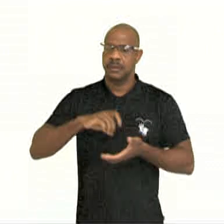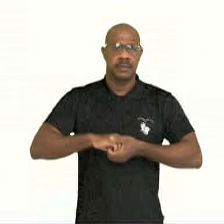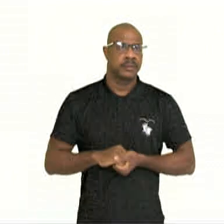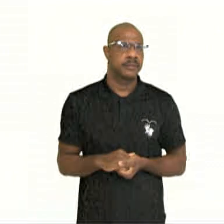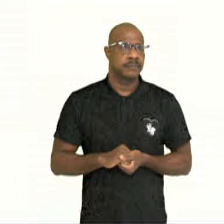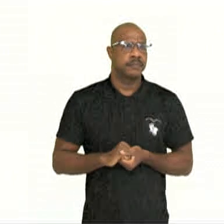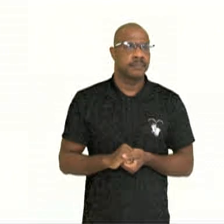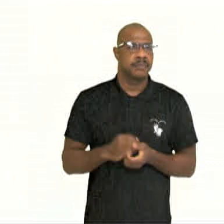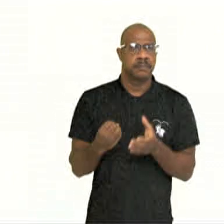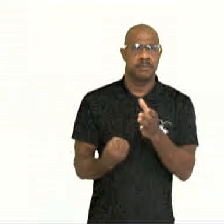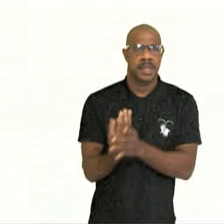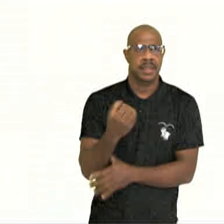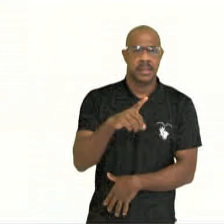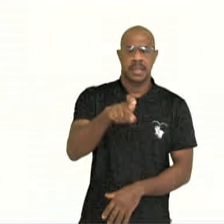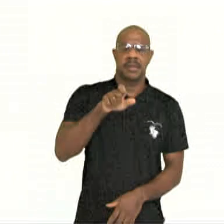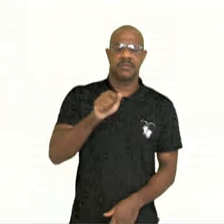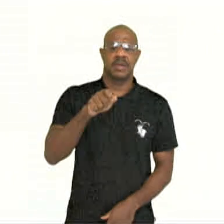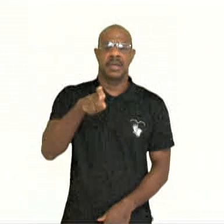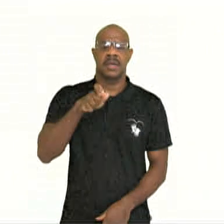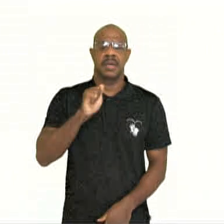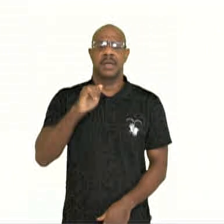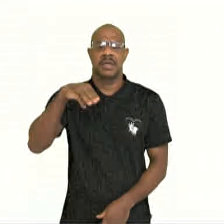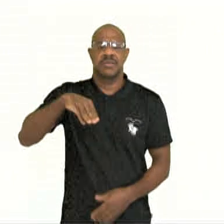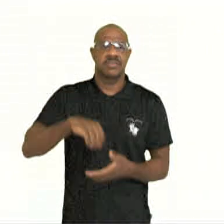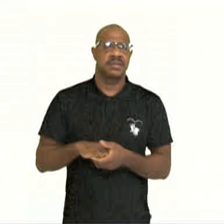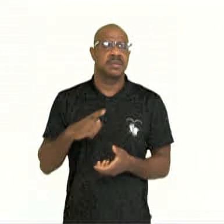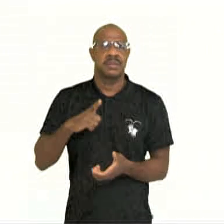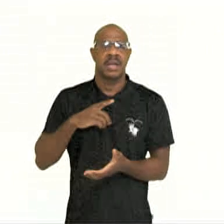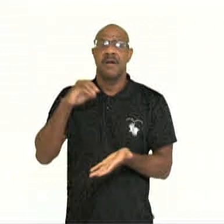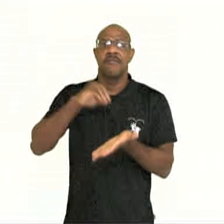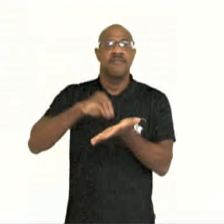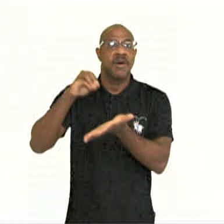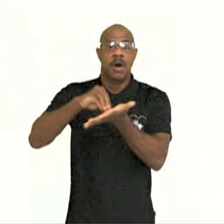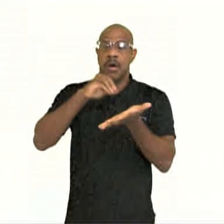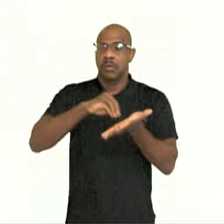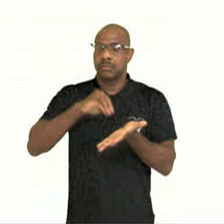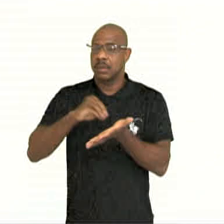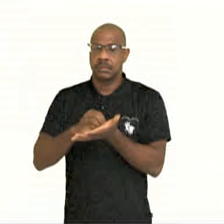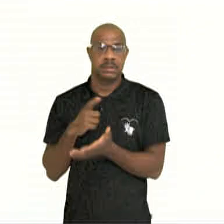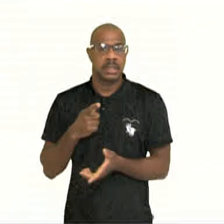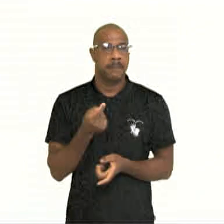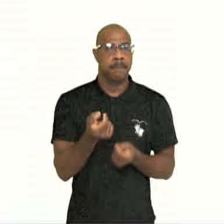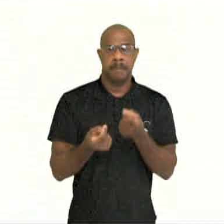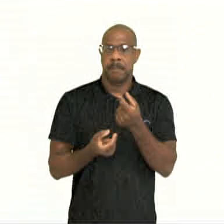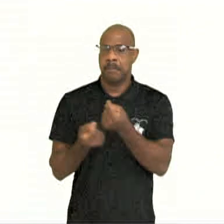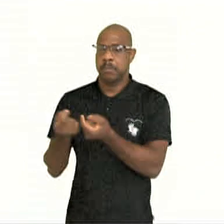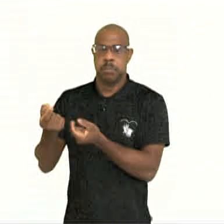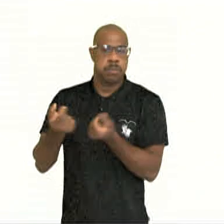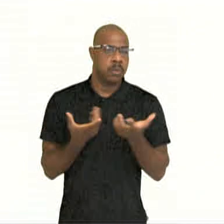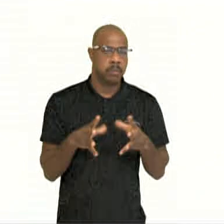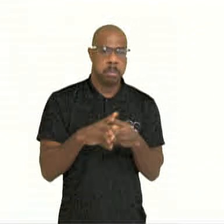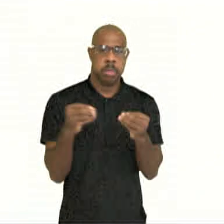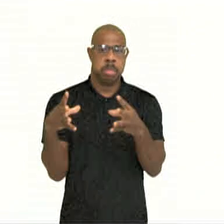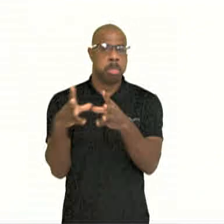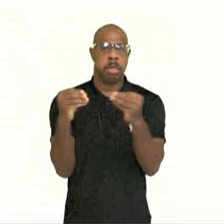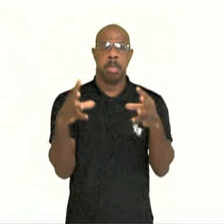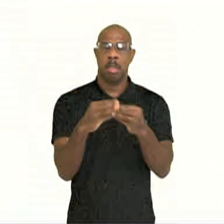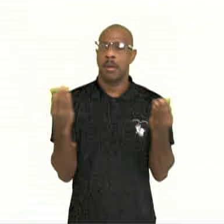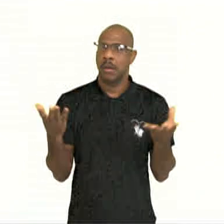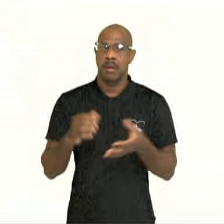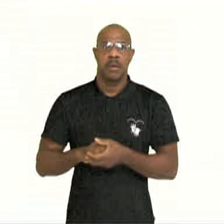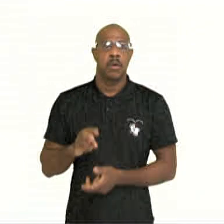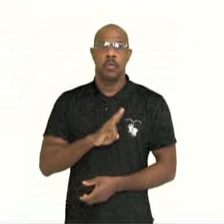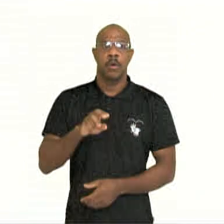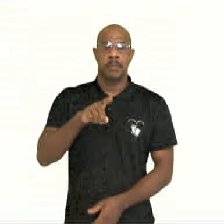O xaxim está sendo extinto. Você sabe de onde vem o xaxim? Sabia que ele está ameaçado de extinção? Pois é, o